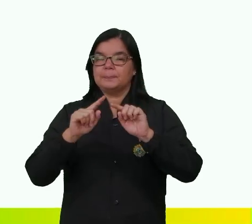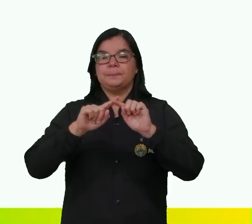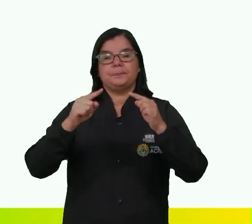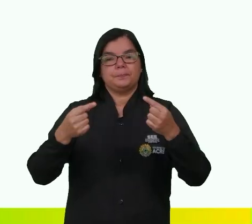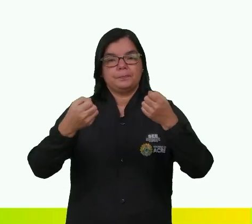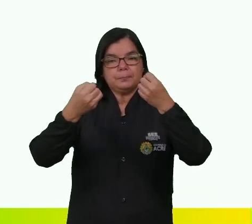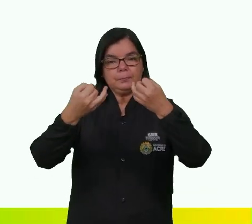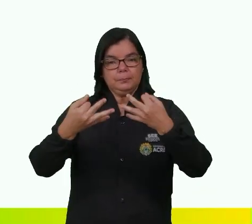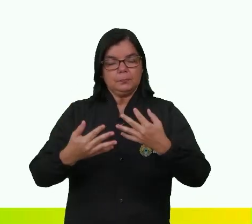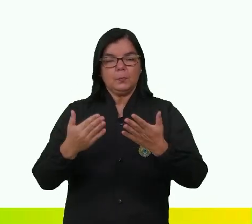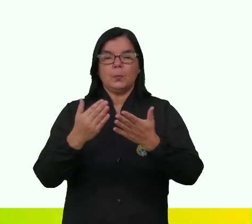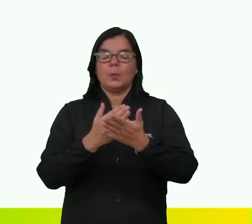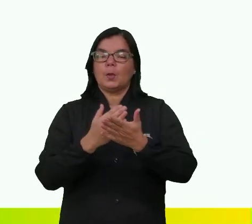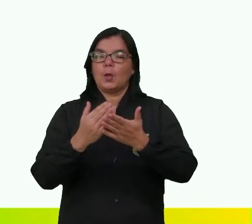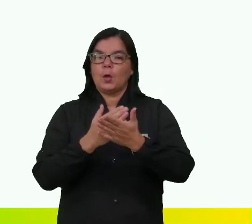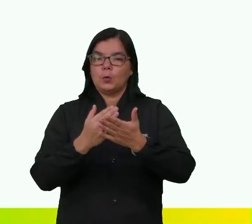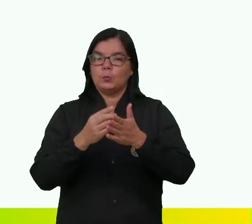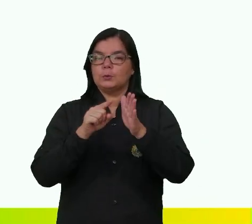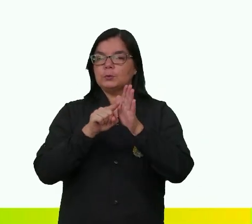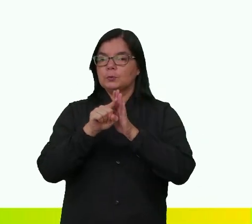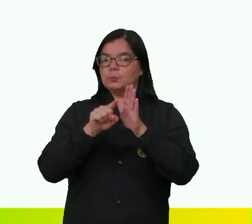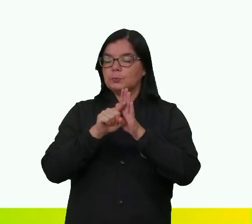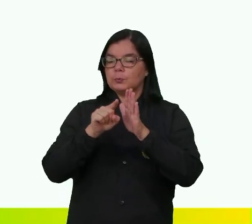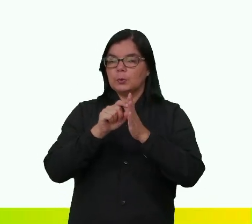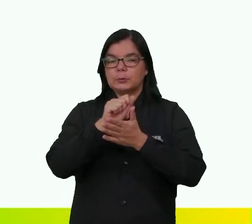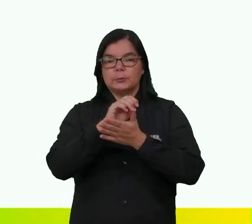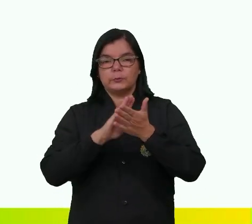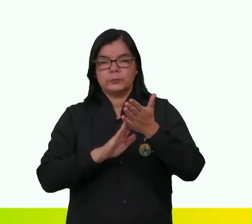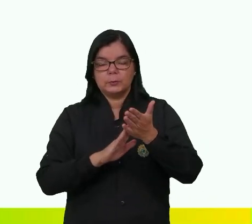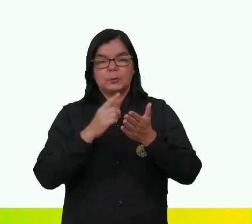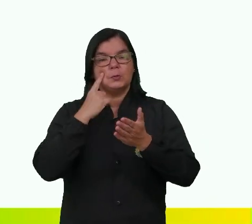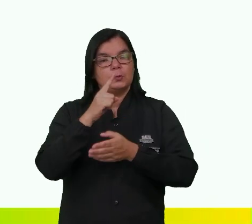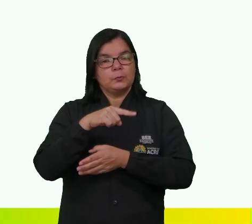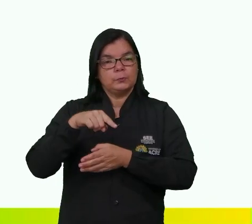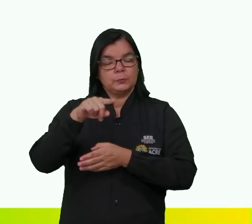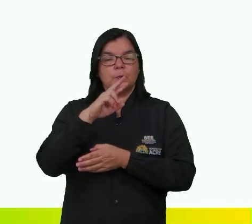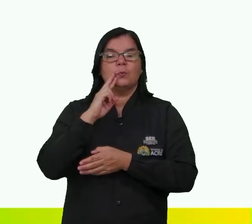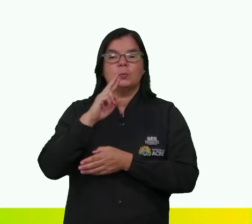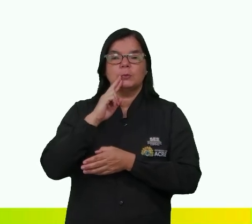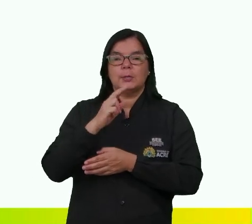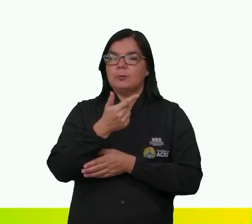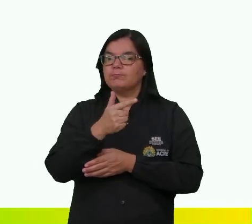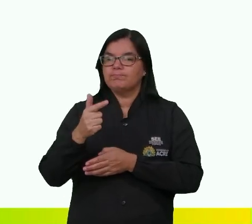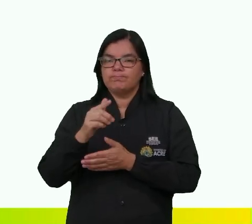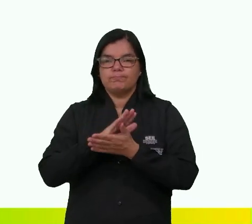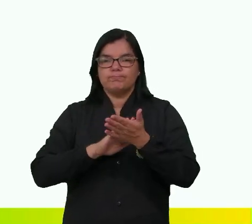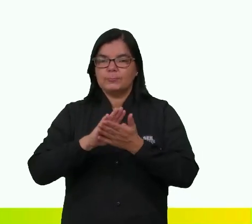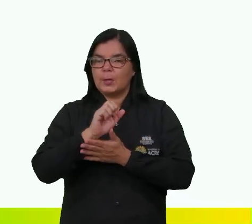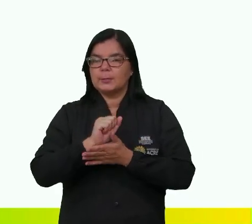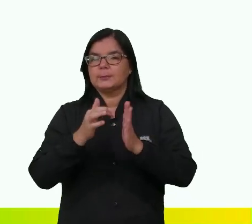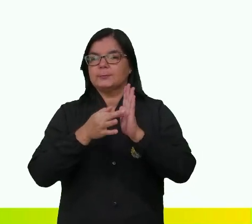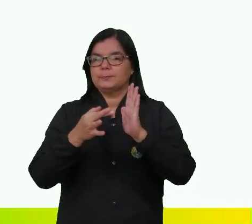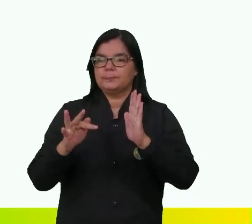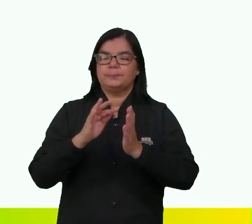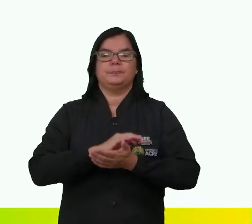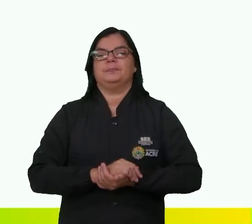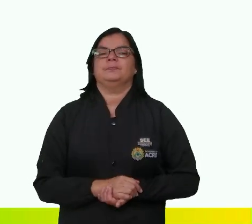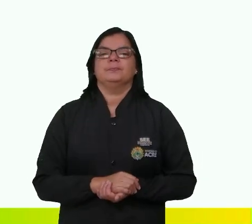para vocês algumas questões que você pode também resolver sem usar Bhaskara. Então vamos lá.